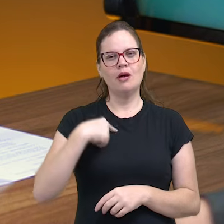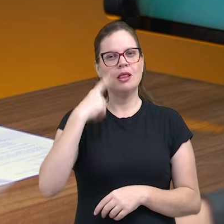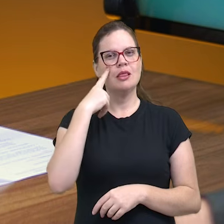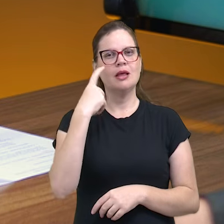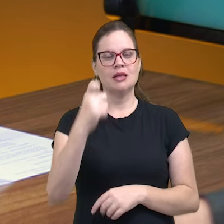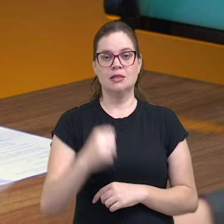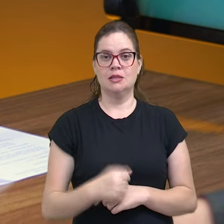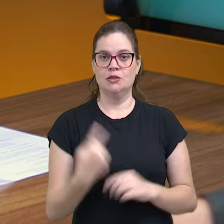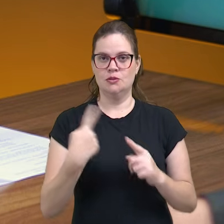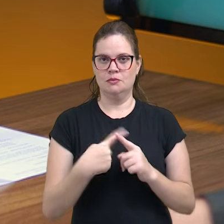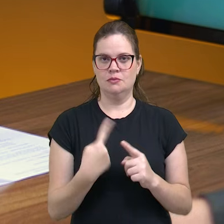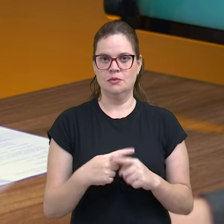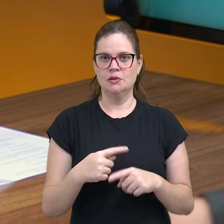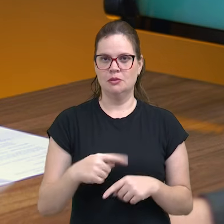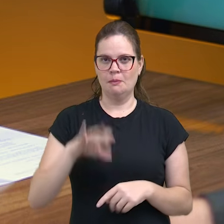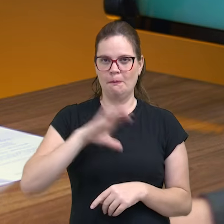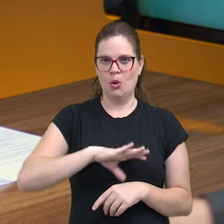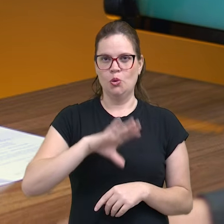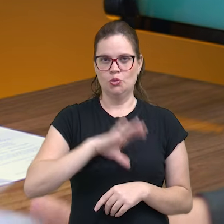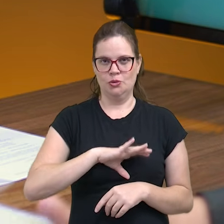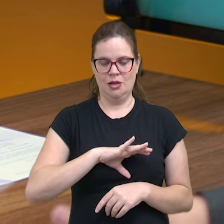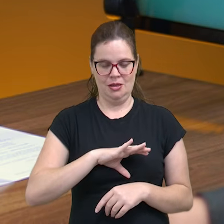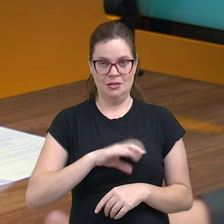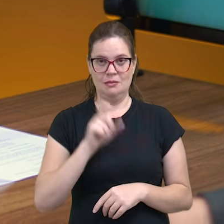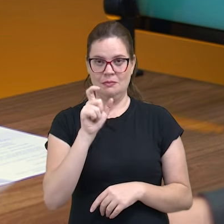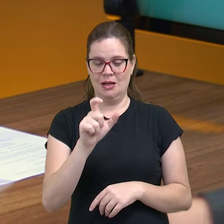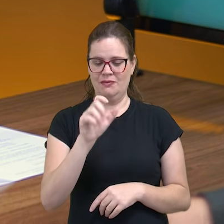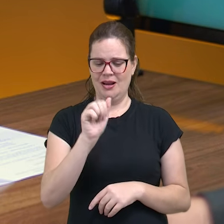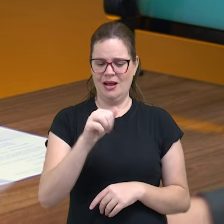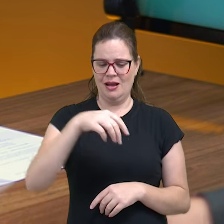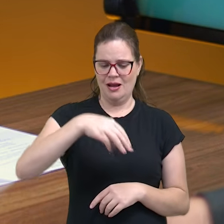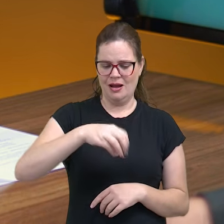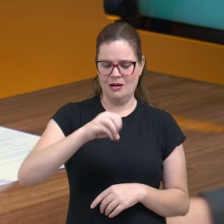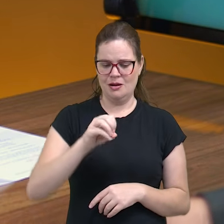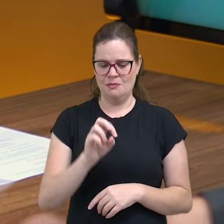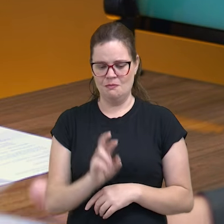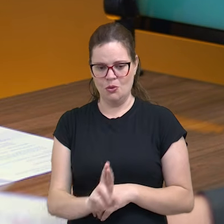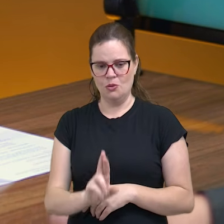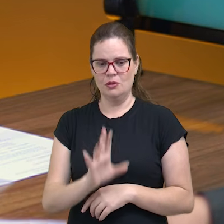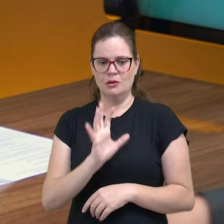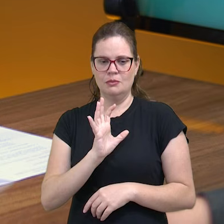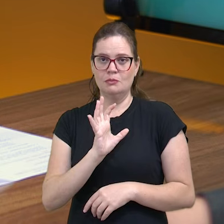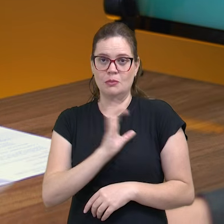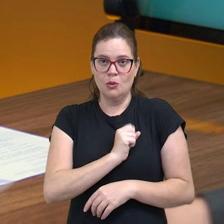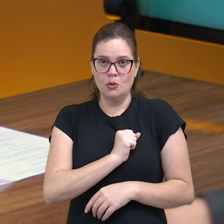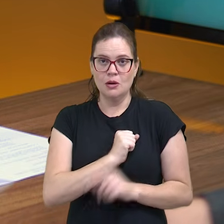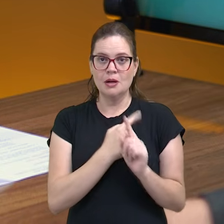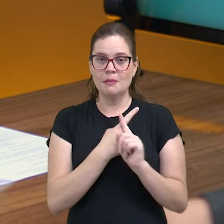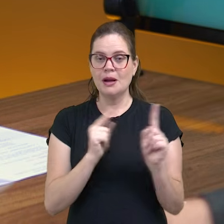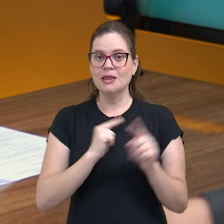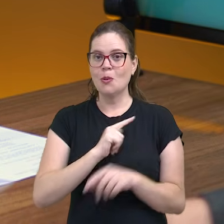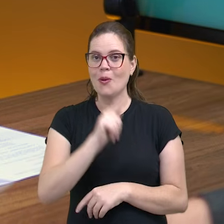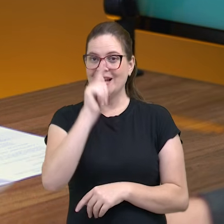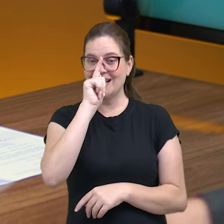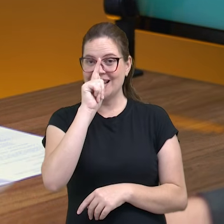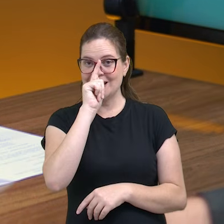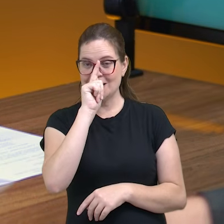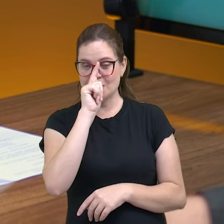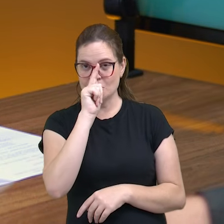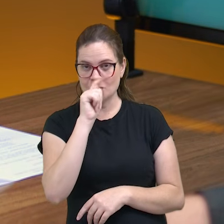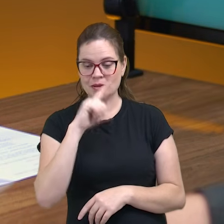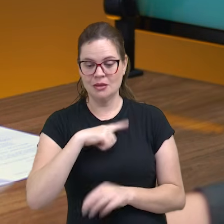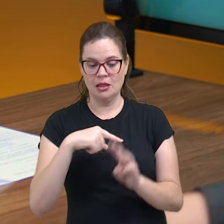no português, no nosso idioma, amor, nós definimos com essa palavra. Mas o grego, você